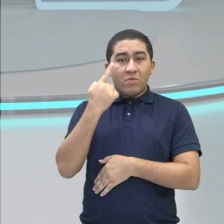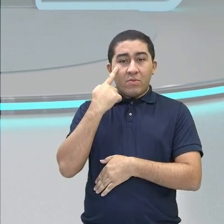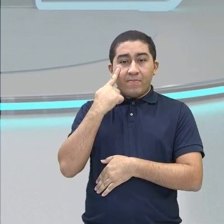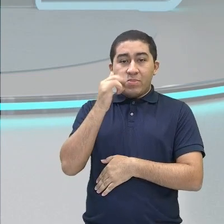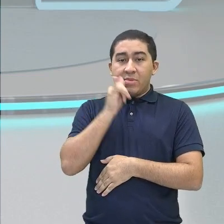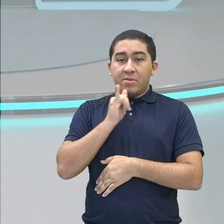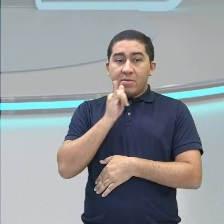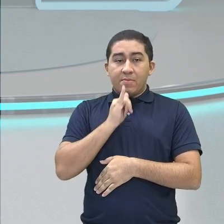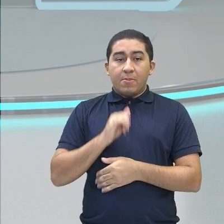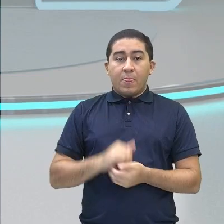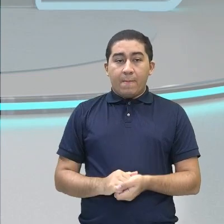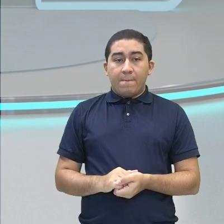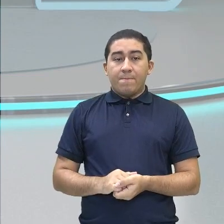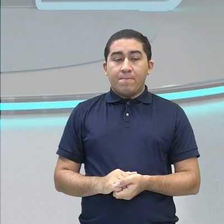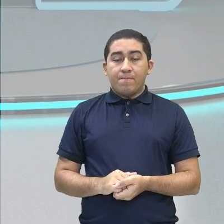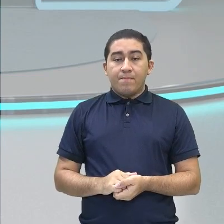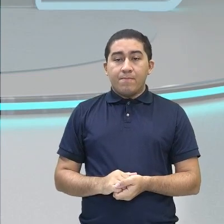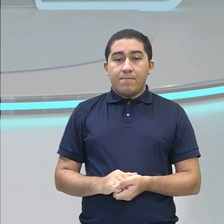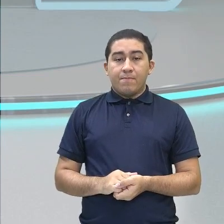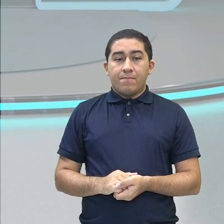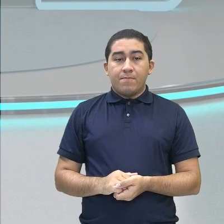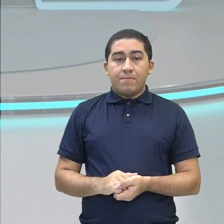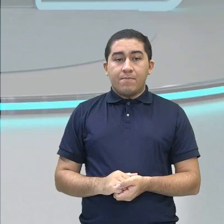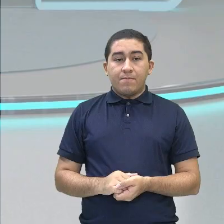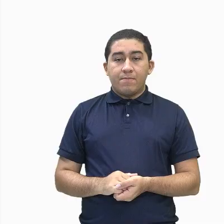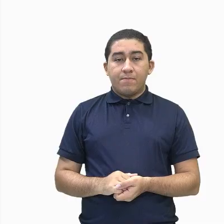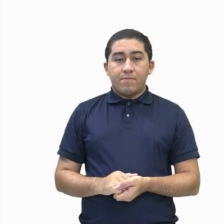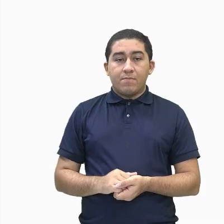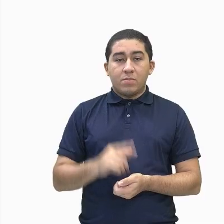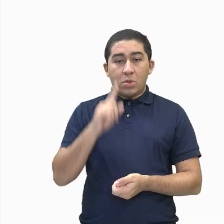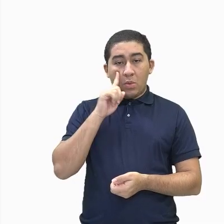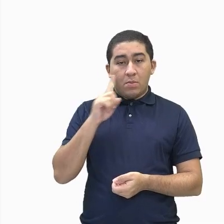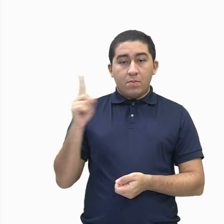exemplos? Olha, então, nós temos aqui